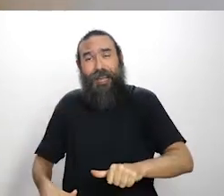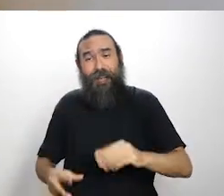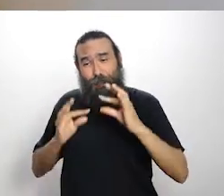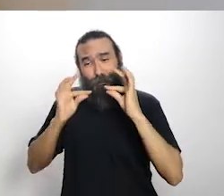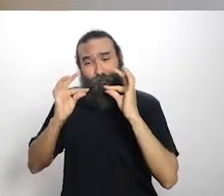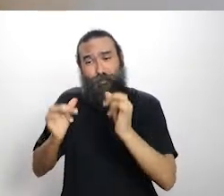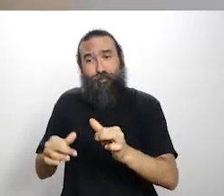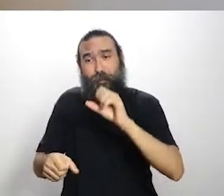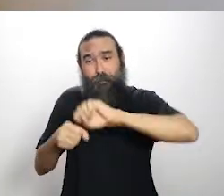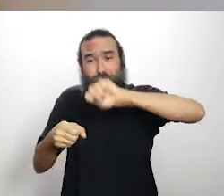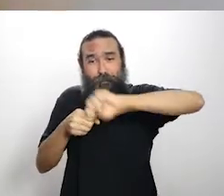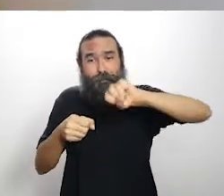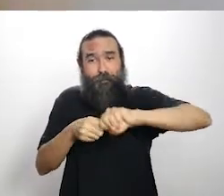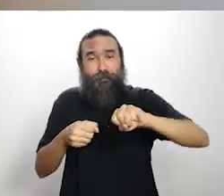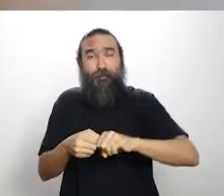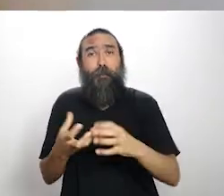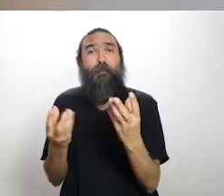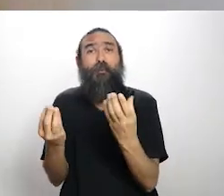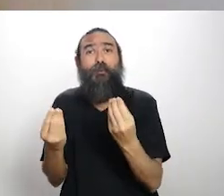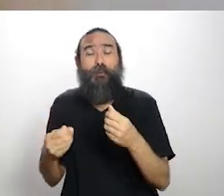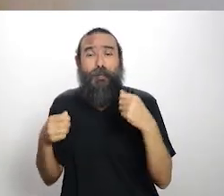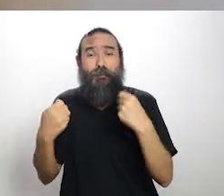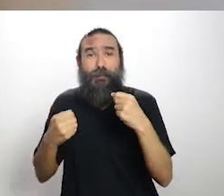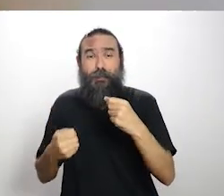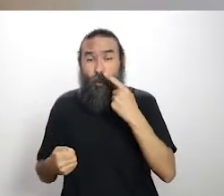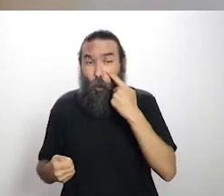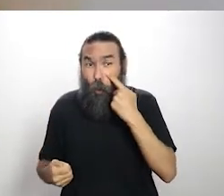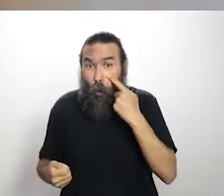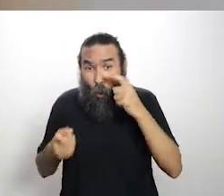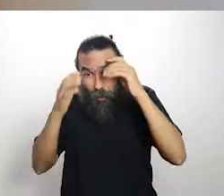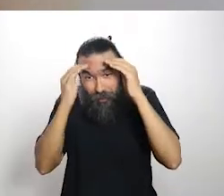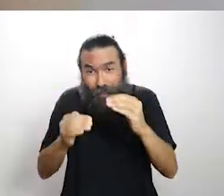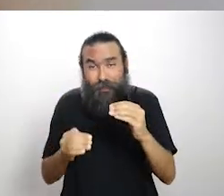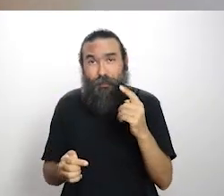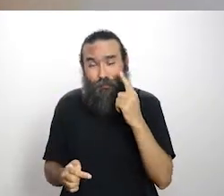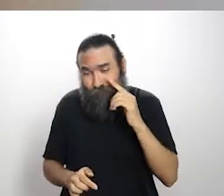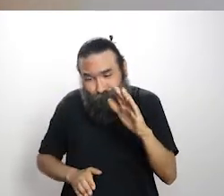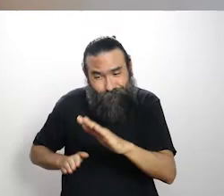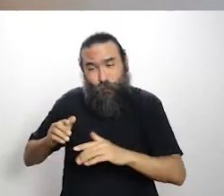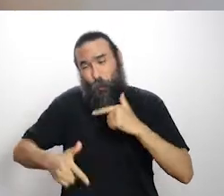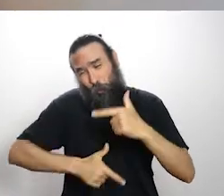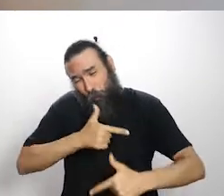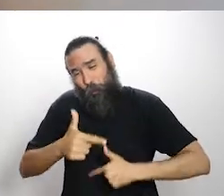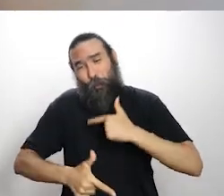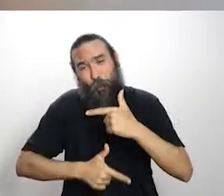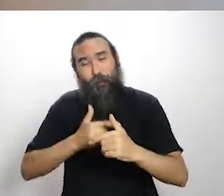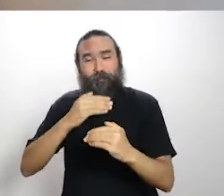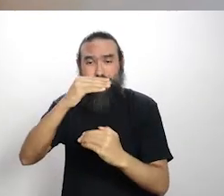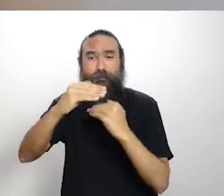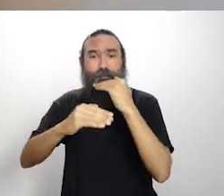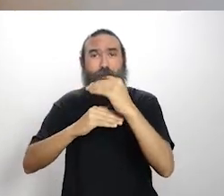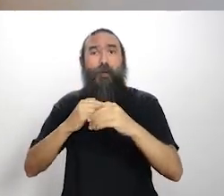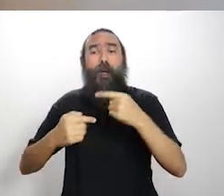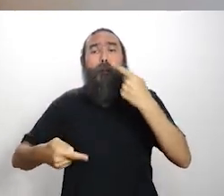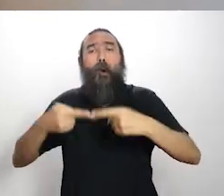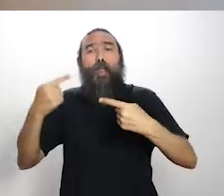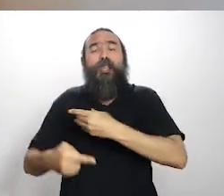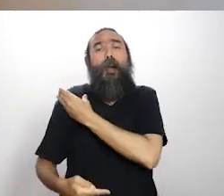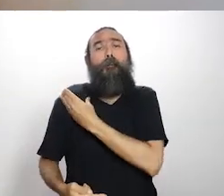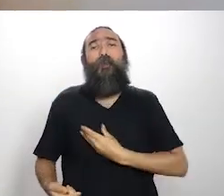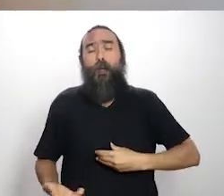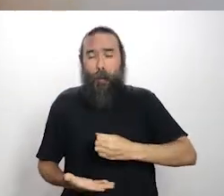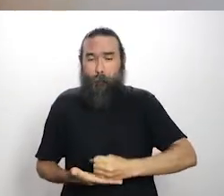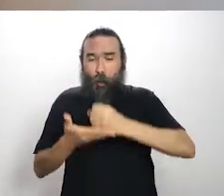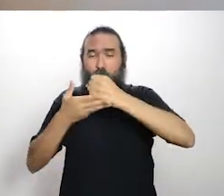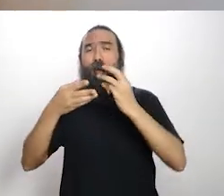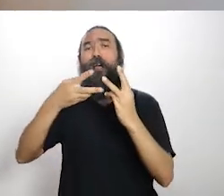grande, e nós temos que estar sempre de olho e avançando e lutando por mais políticas públicas. Então, é